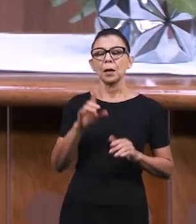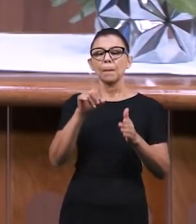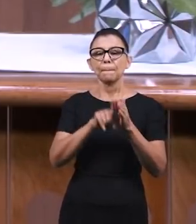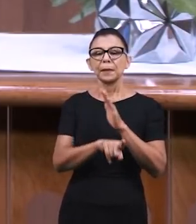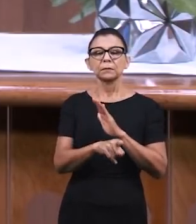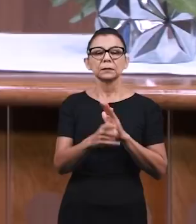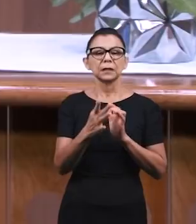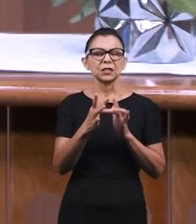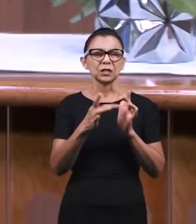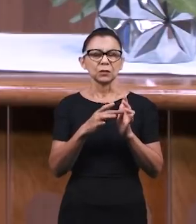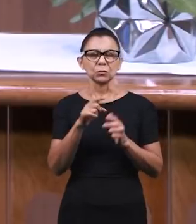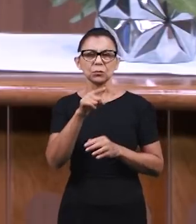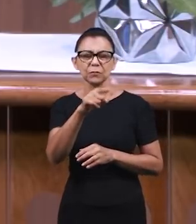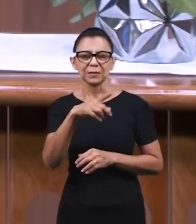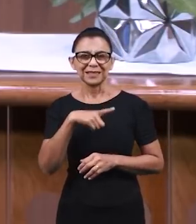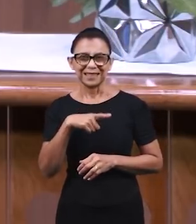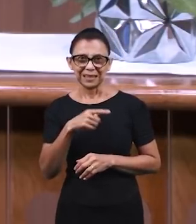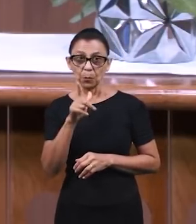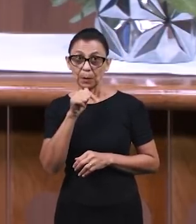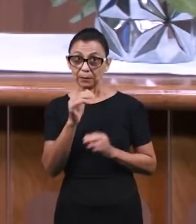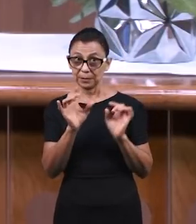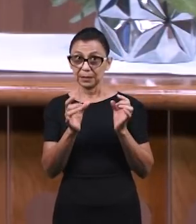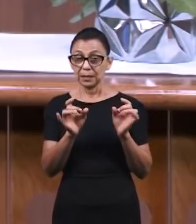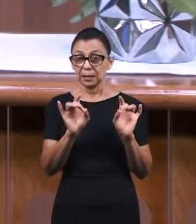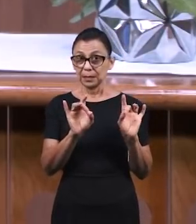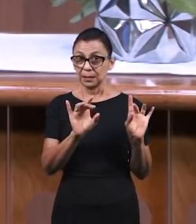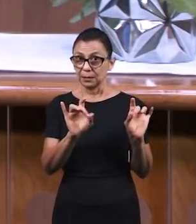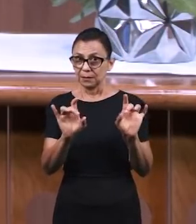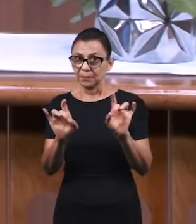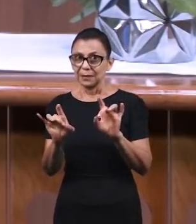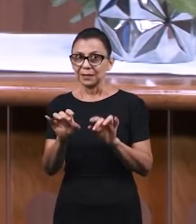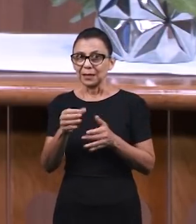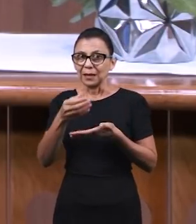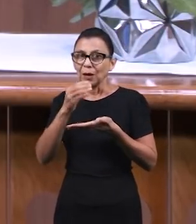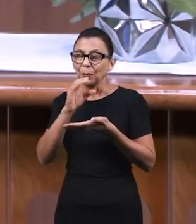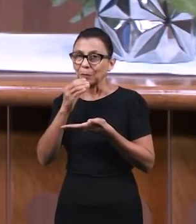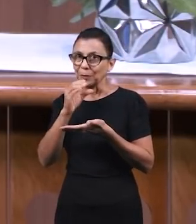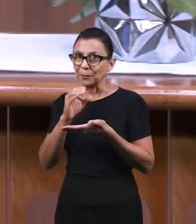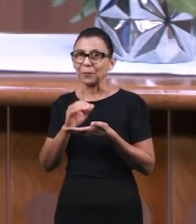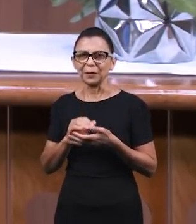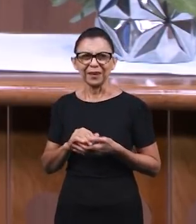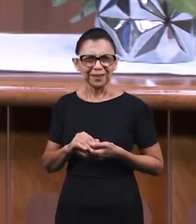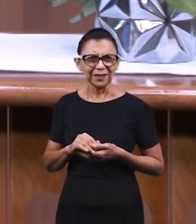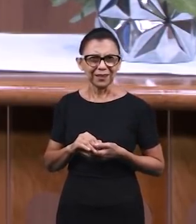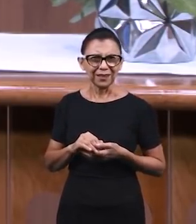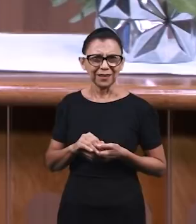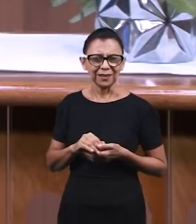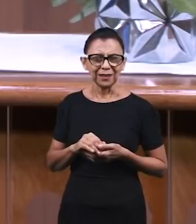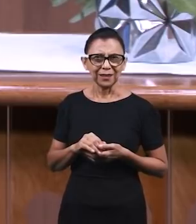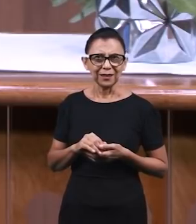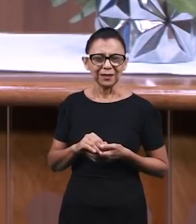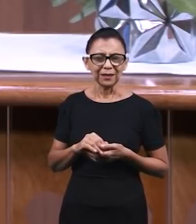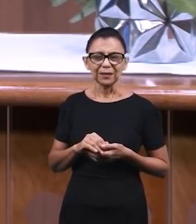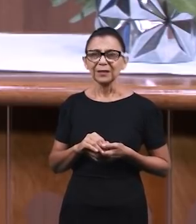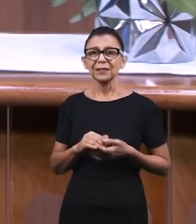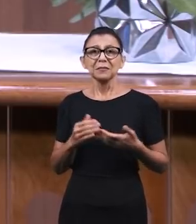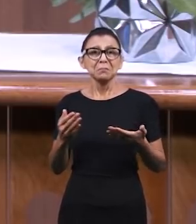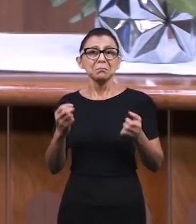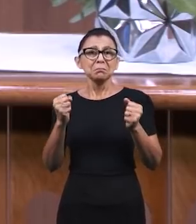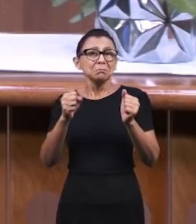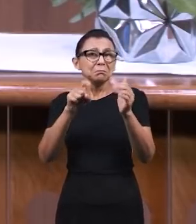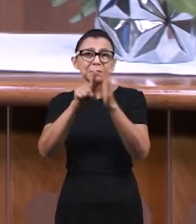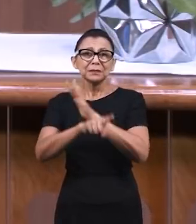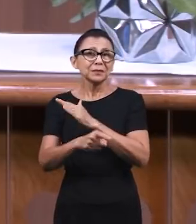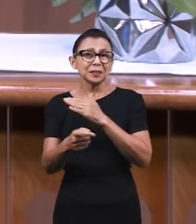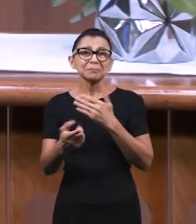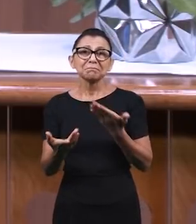alguma água? O senhor trouxe alguma água especial? Porque o pessoal aqui está sem beber, talvez. Seria isso?